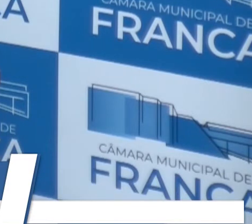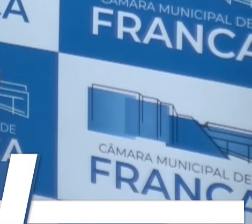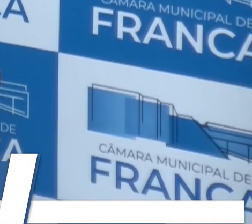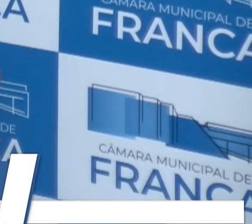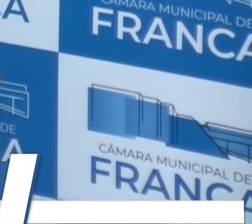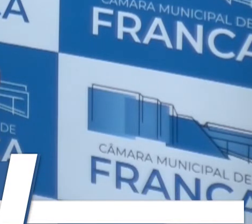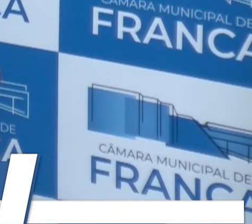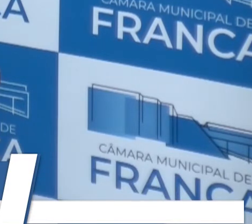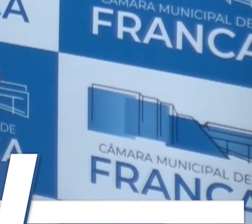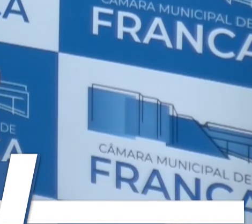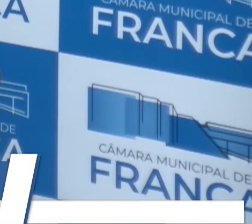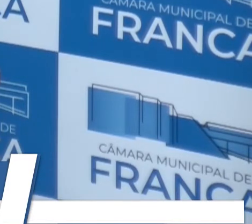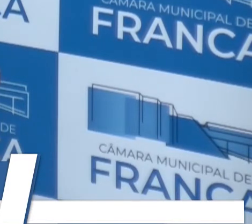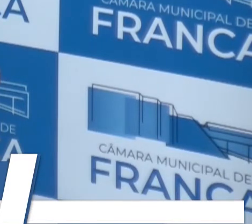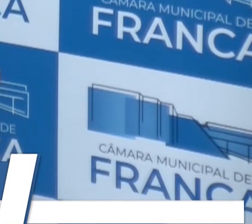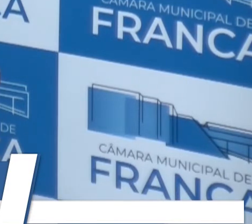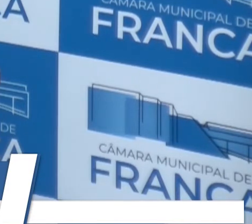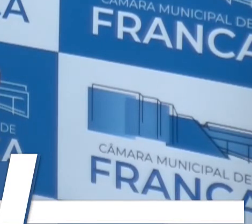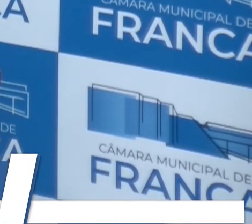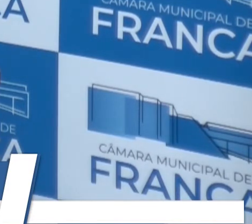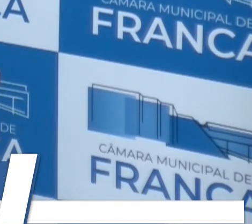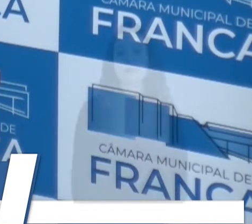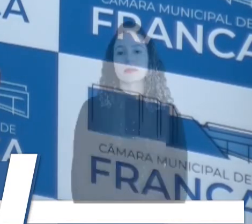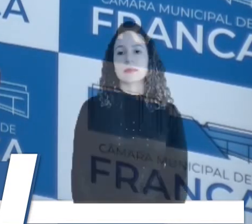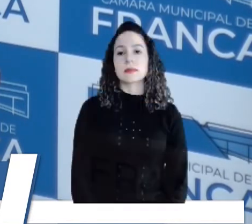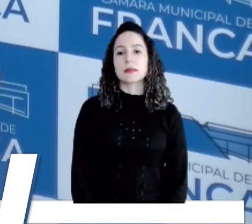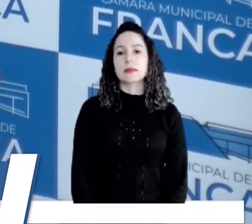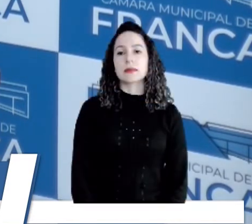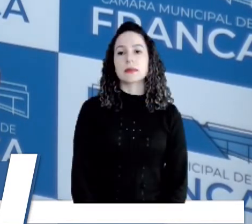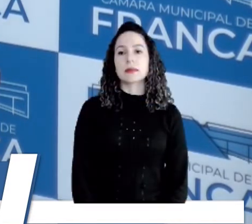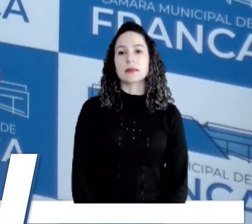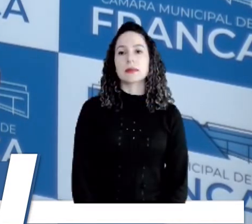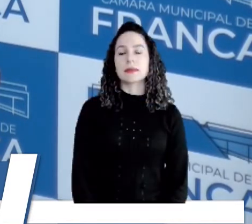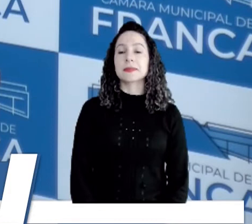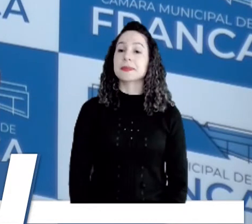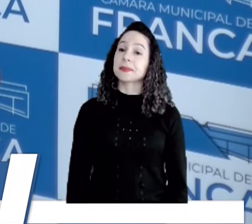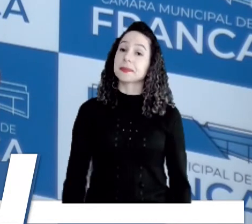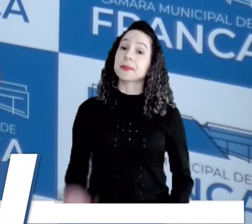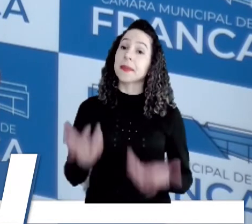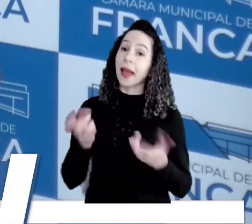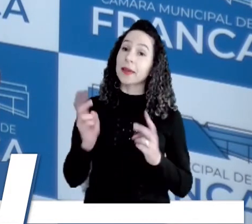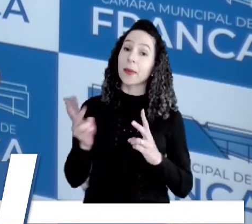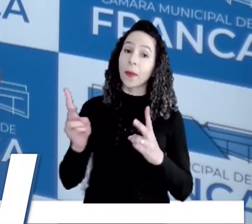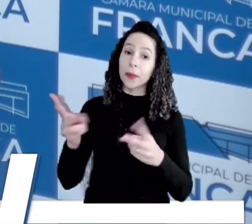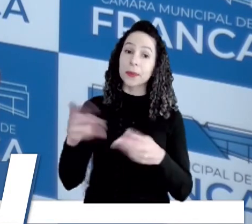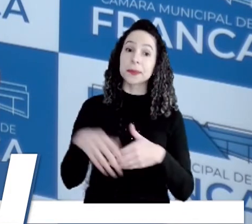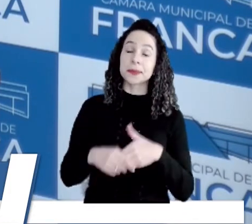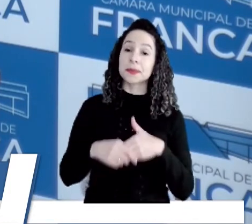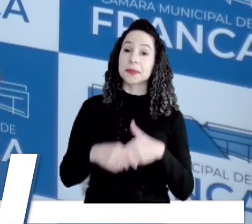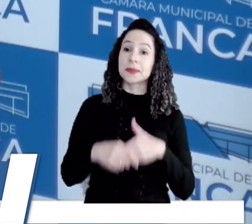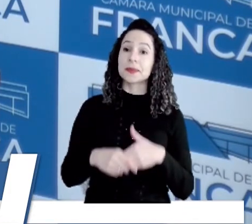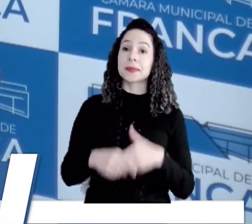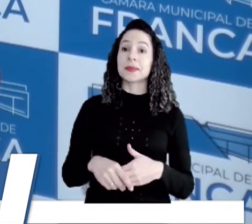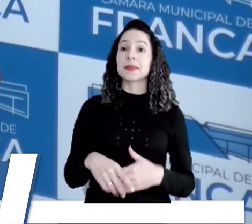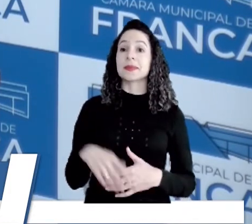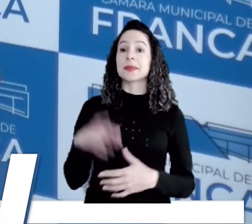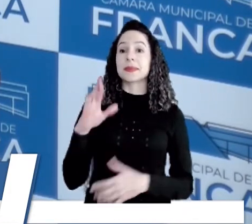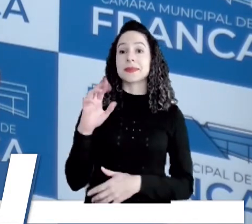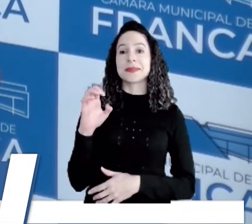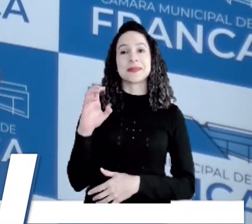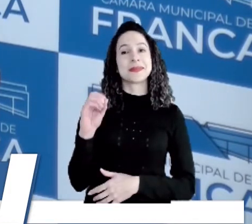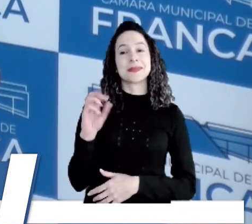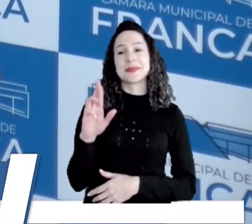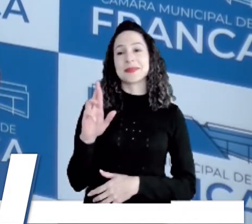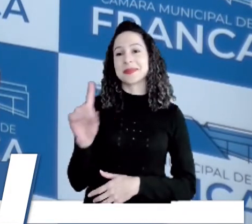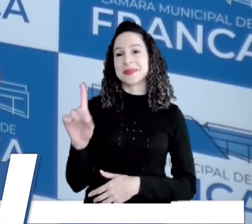que precisam desse serviço. Então, quero aqui estender o cumprimento à Rede Record Televisão, que está